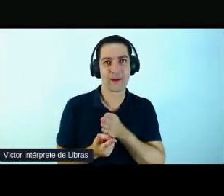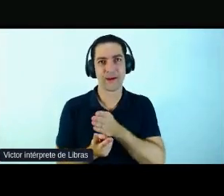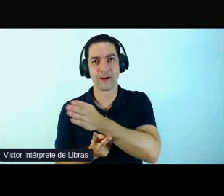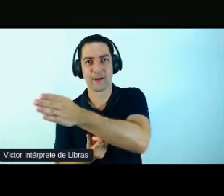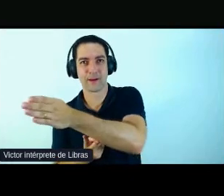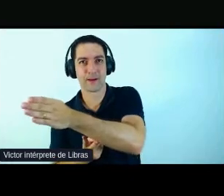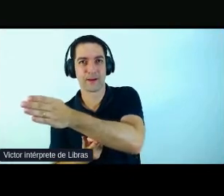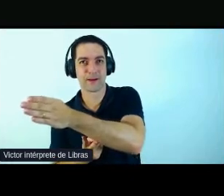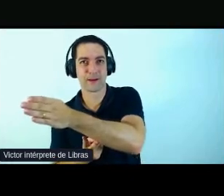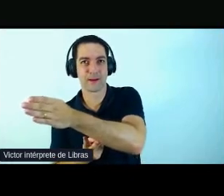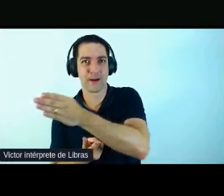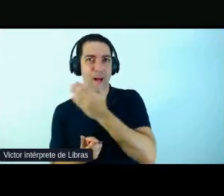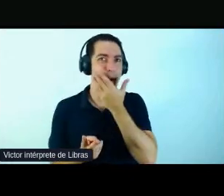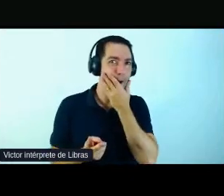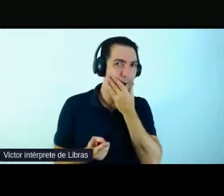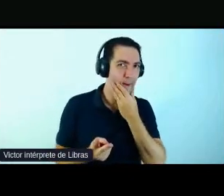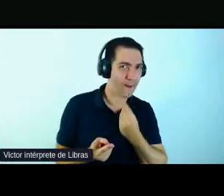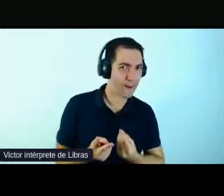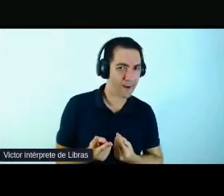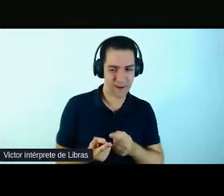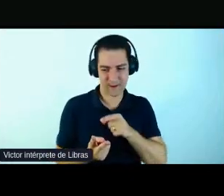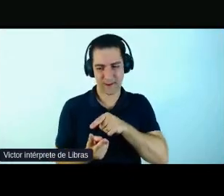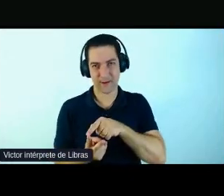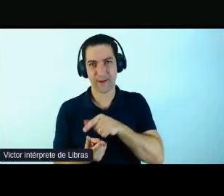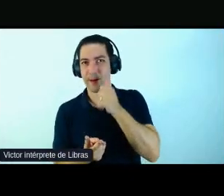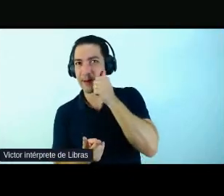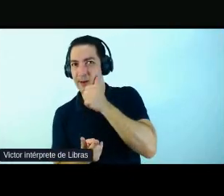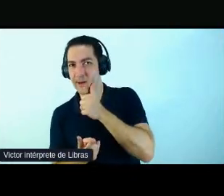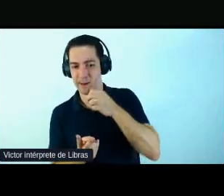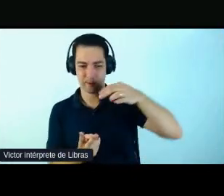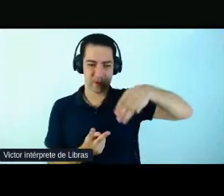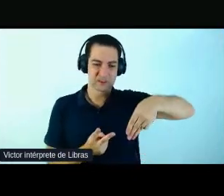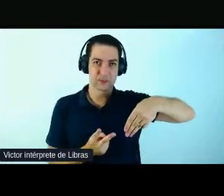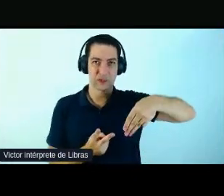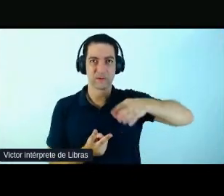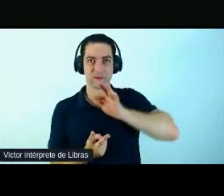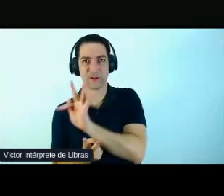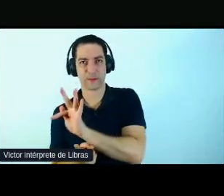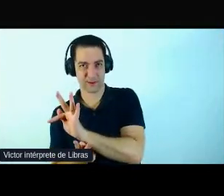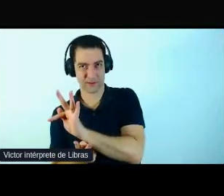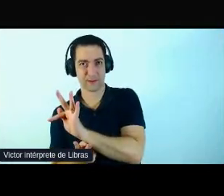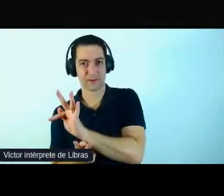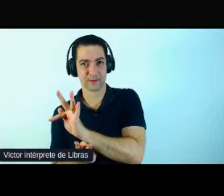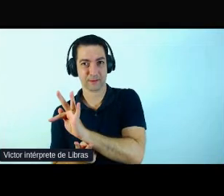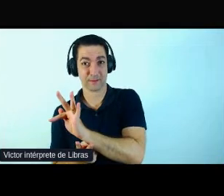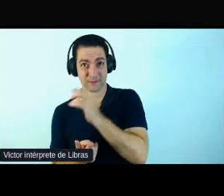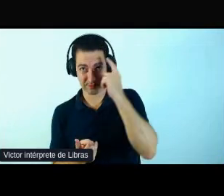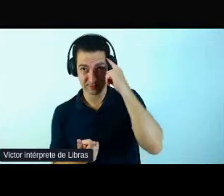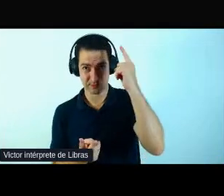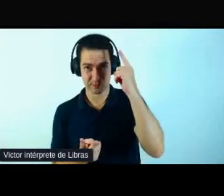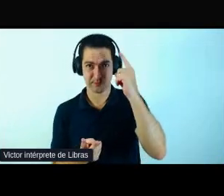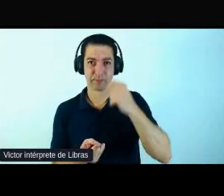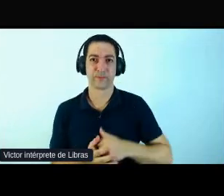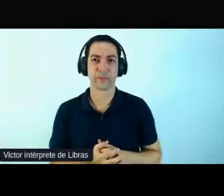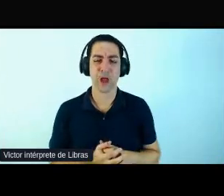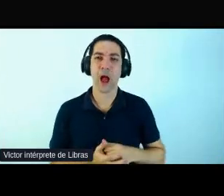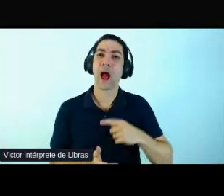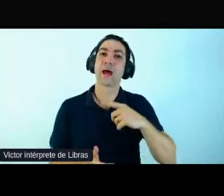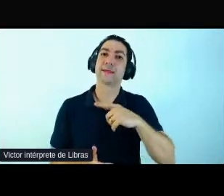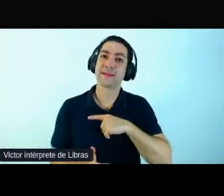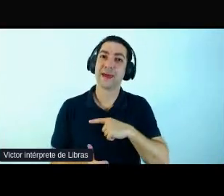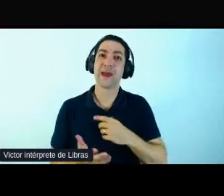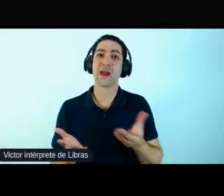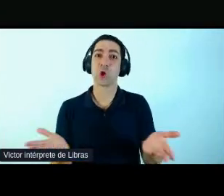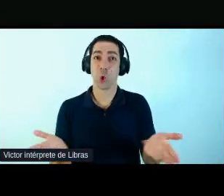E, além disso, a gente tem conhecimento hoje sobre o intersexo, tá? Que